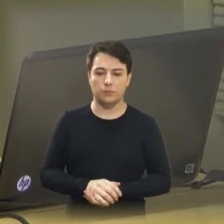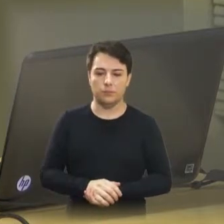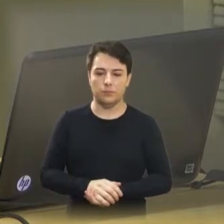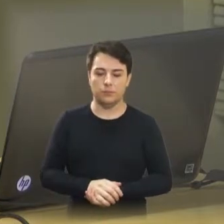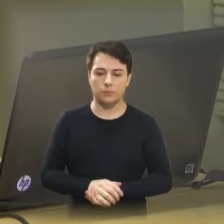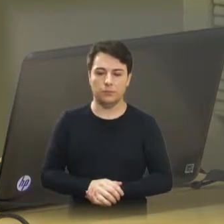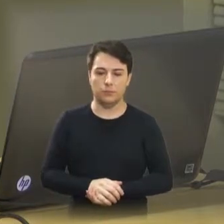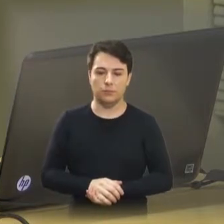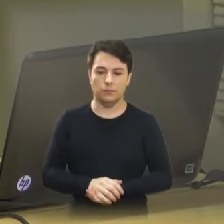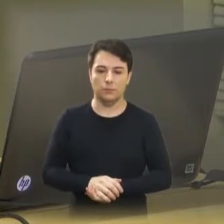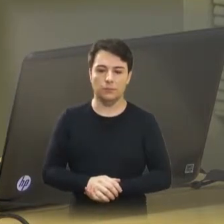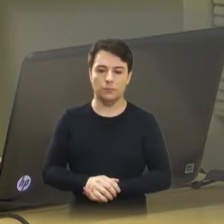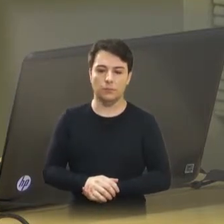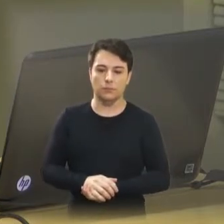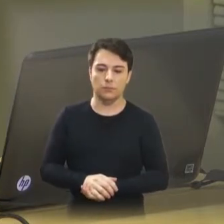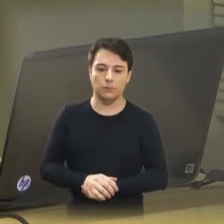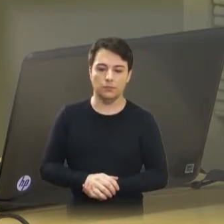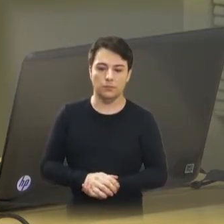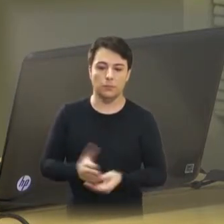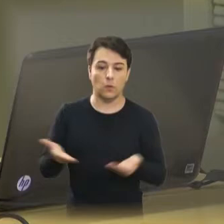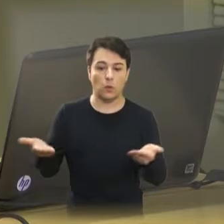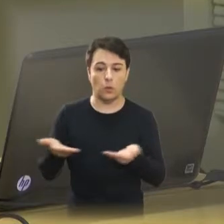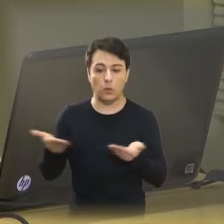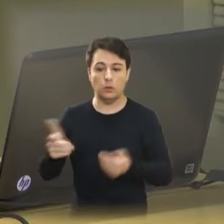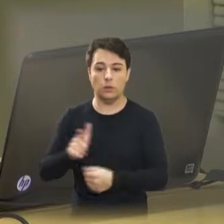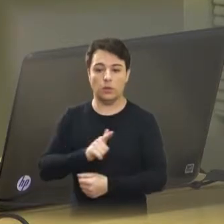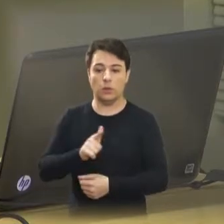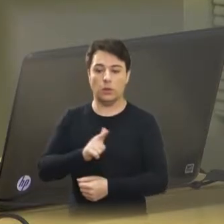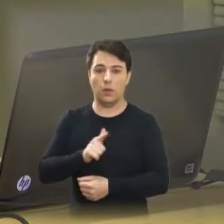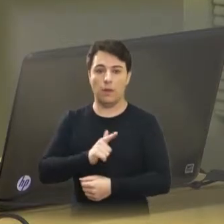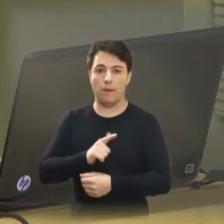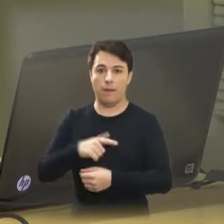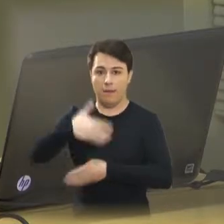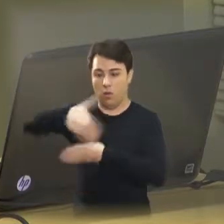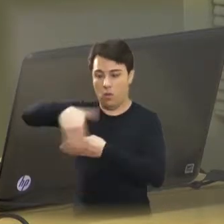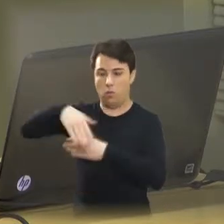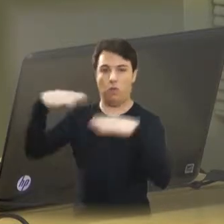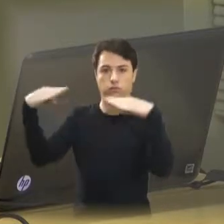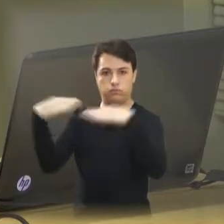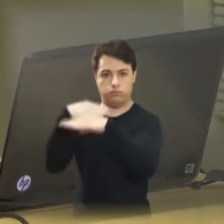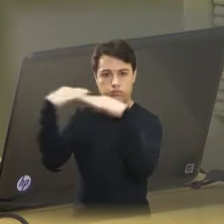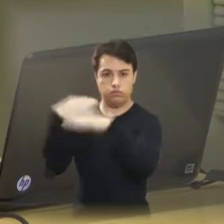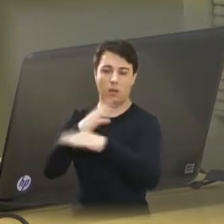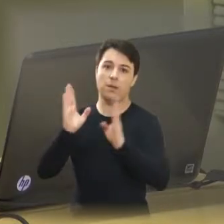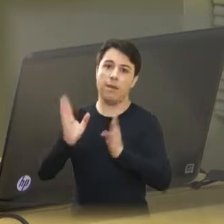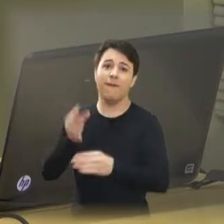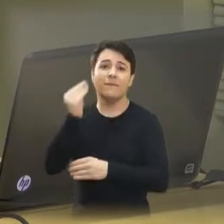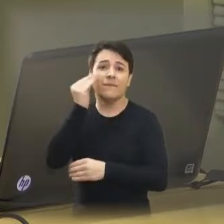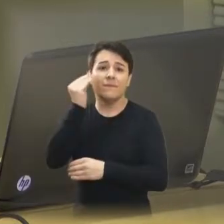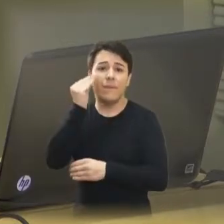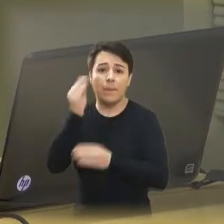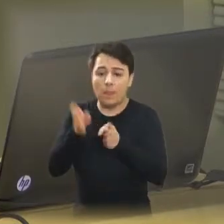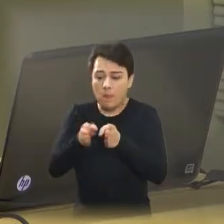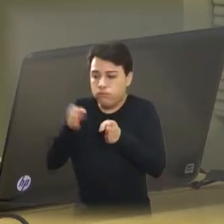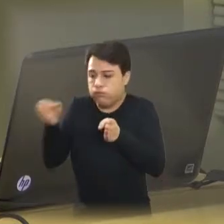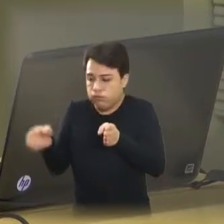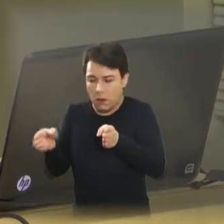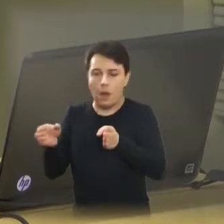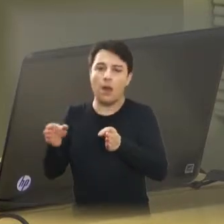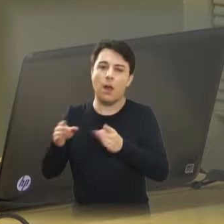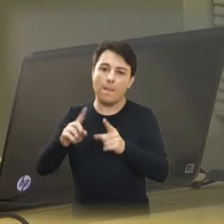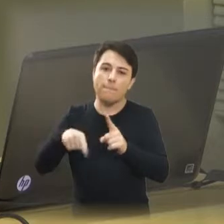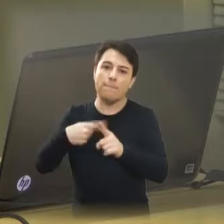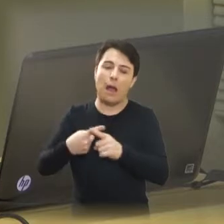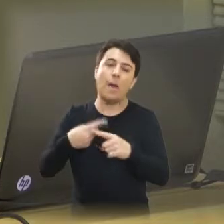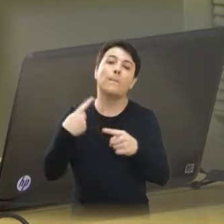Hoje, a gente tem a duplicação dessa via, que ela já foi resultado de medidas mitigadoras tentando resolver e minimizar